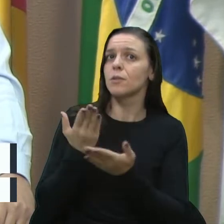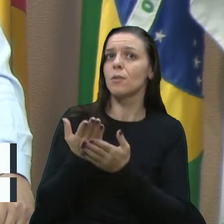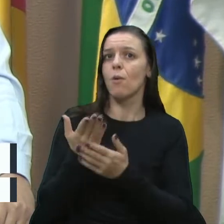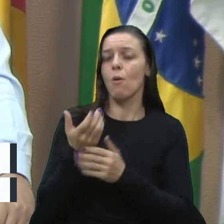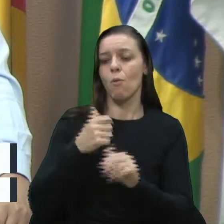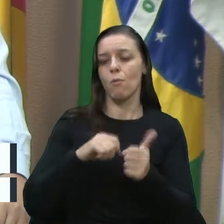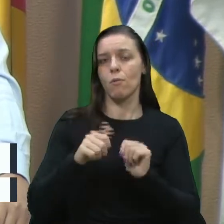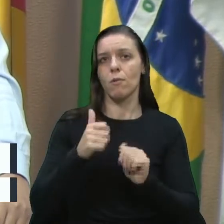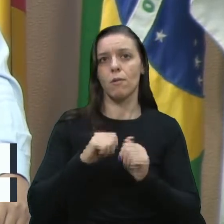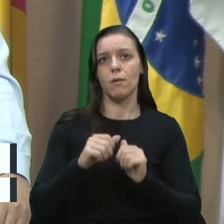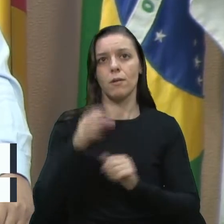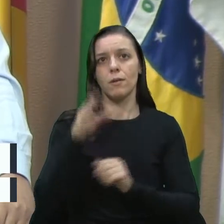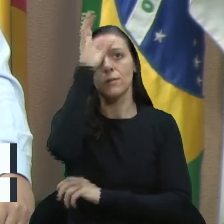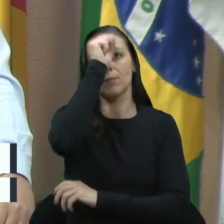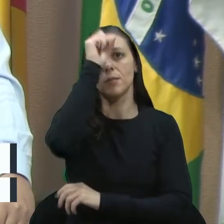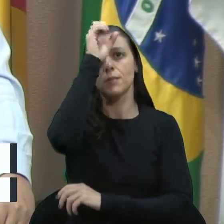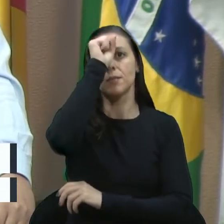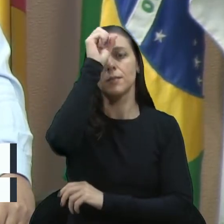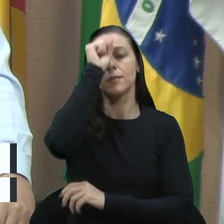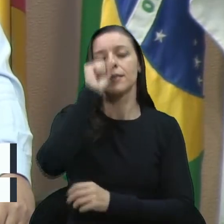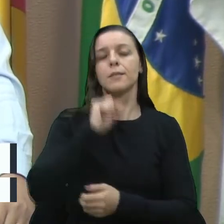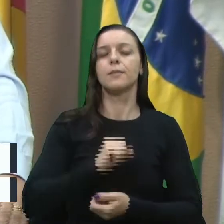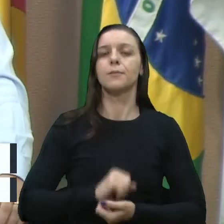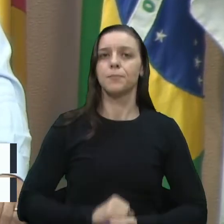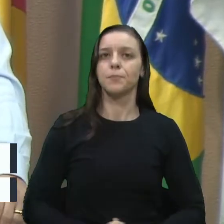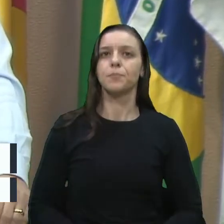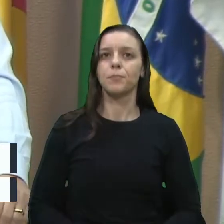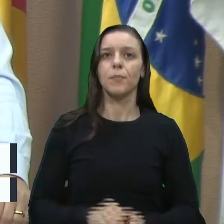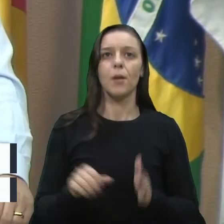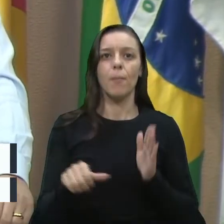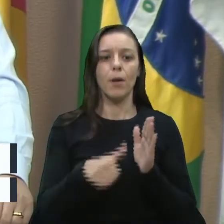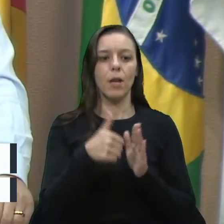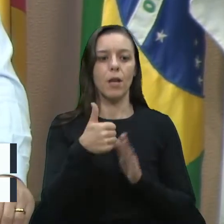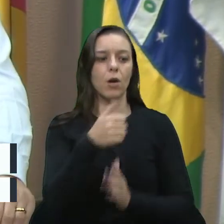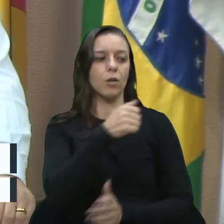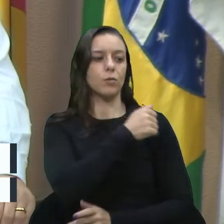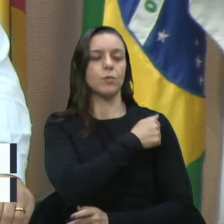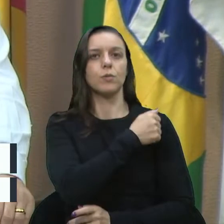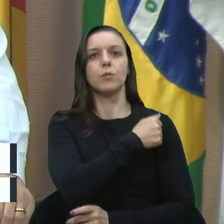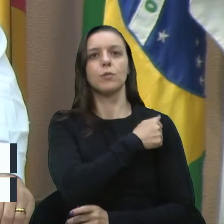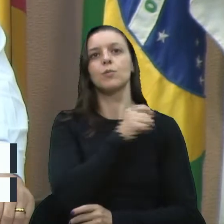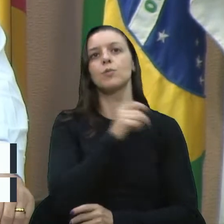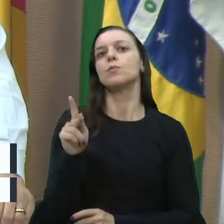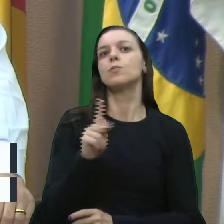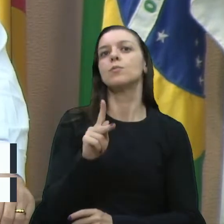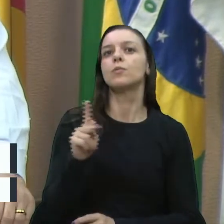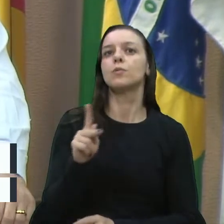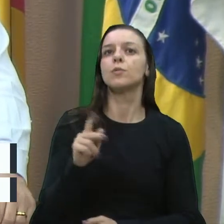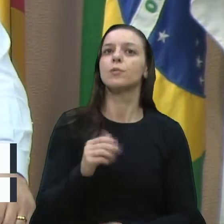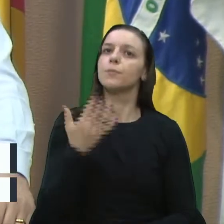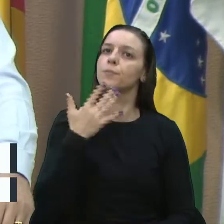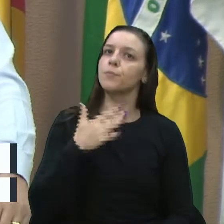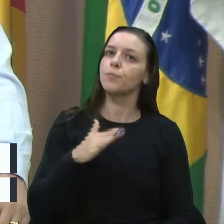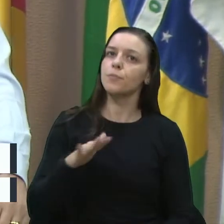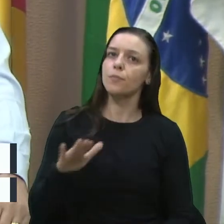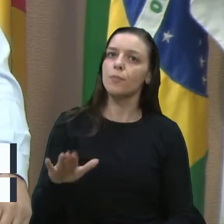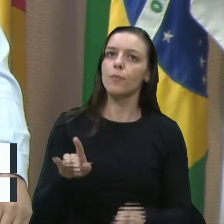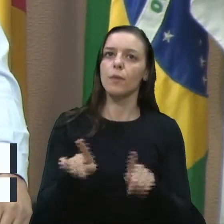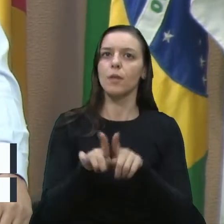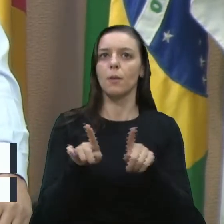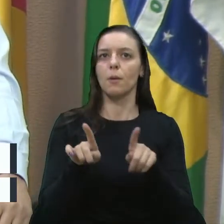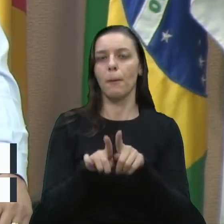o aprendizado de uma maneira melhor aos nossos professores, às nossas crianças, enfim, para